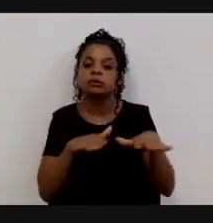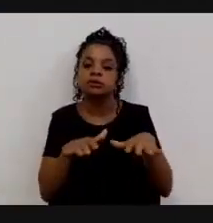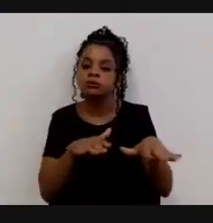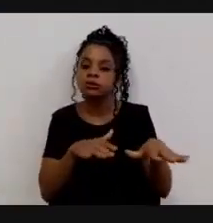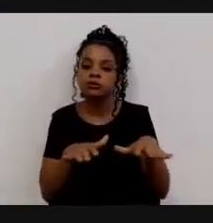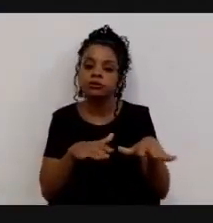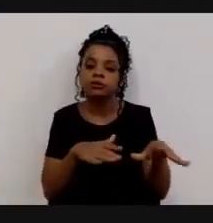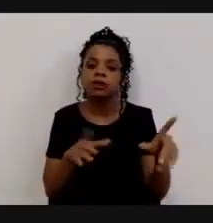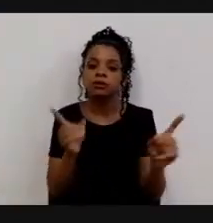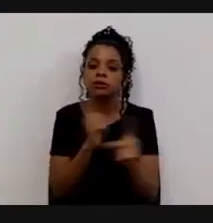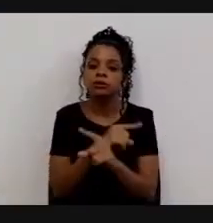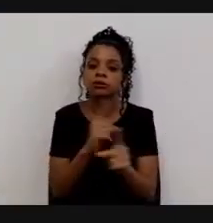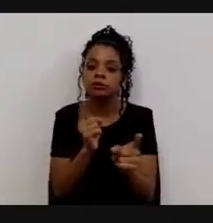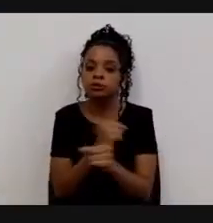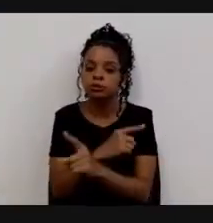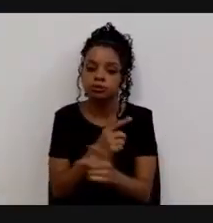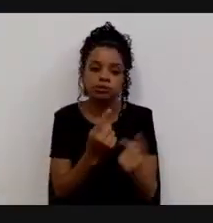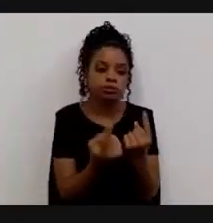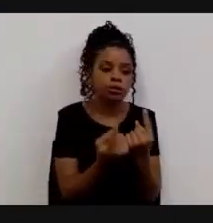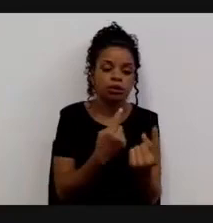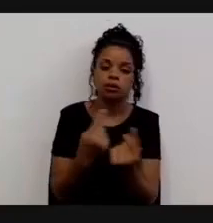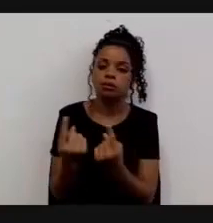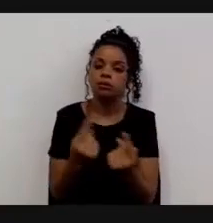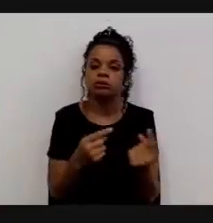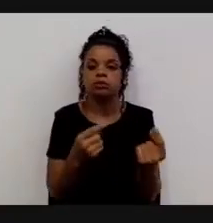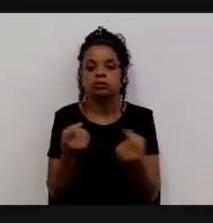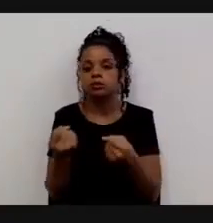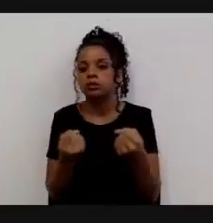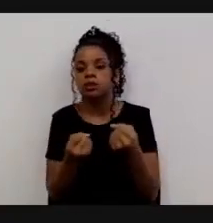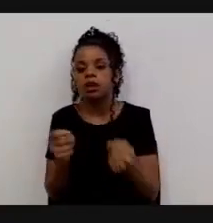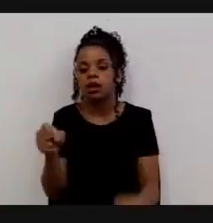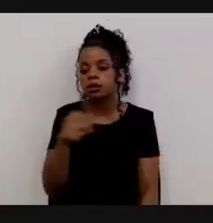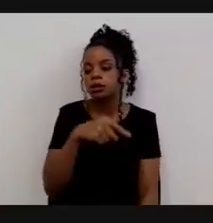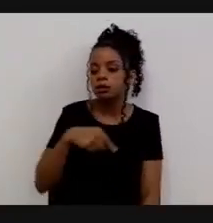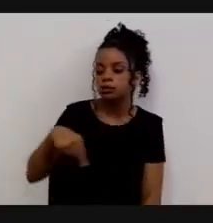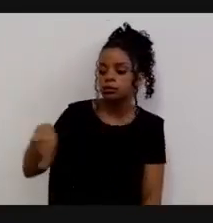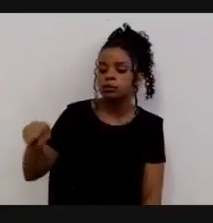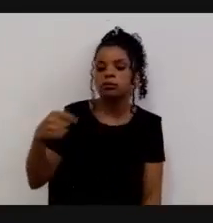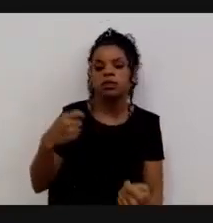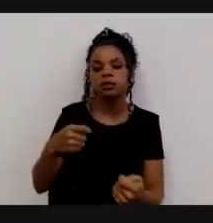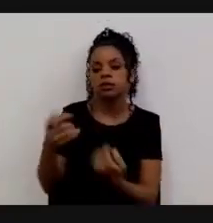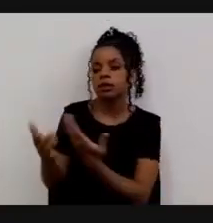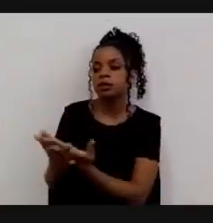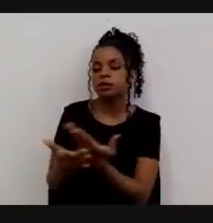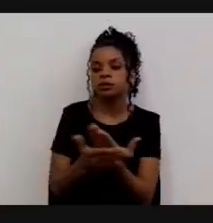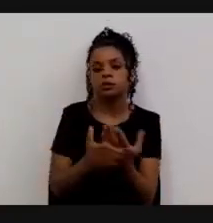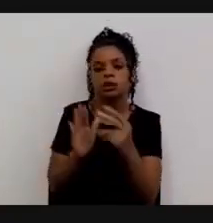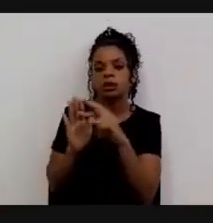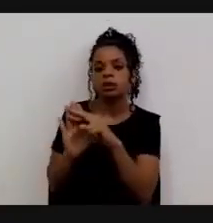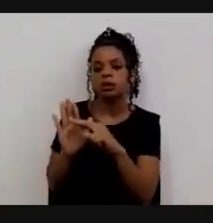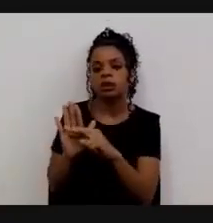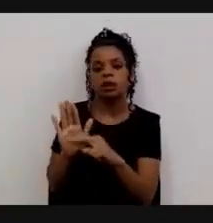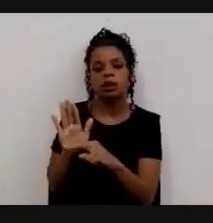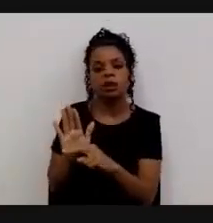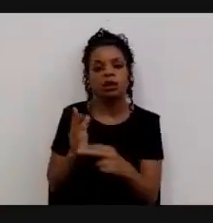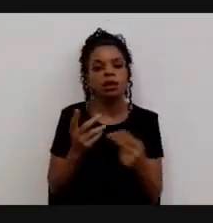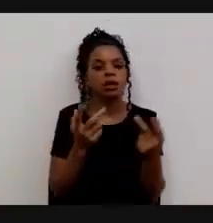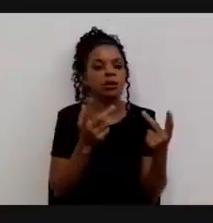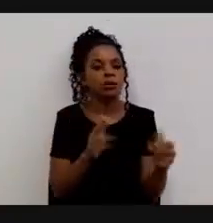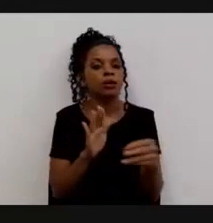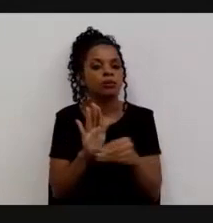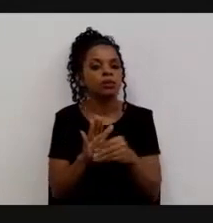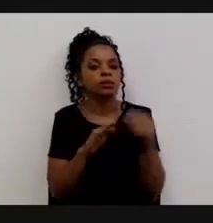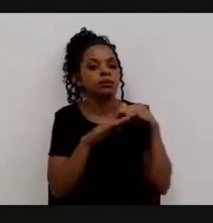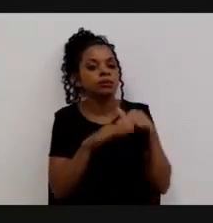para compensar aquele impacto que ele está fazendo ali. Isso daí também não tem uma regra. Também não tem uma regra, igual a emenda impositiva. Aí onde